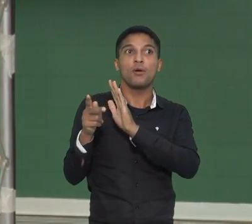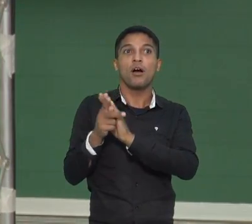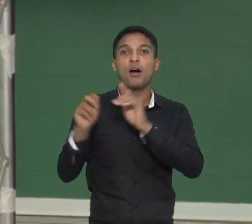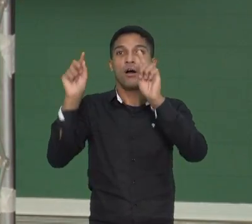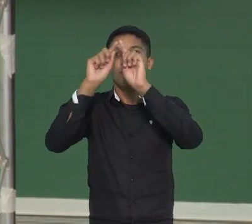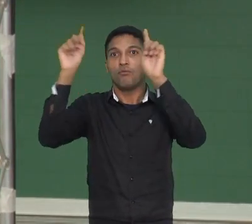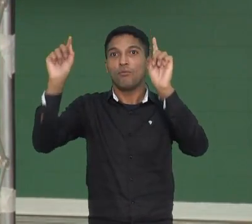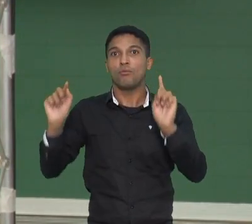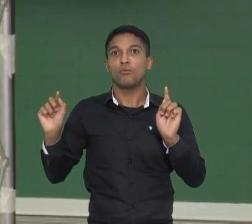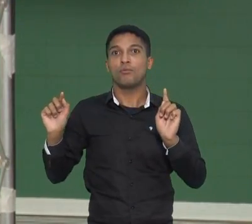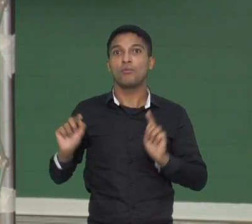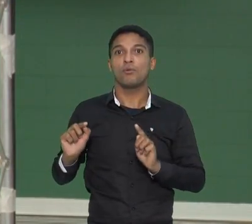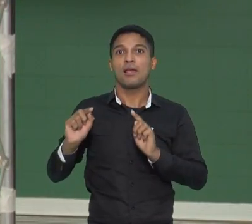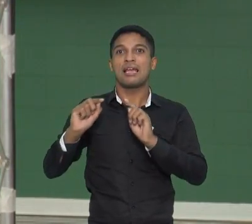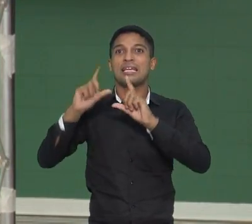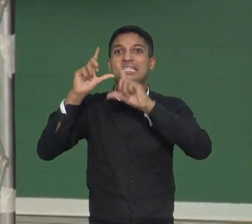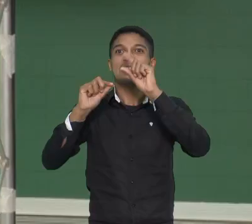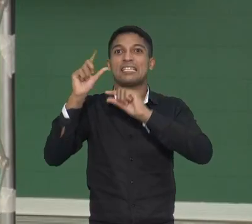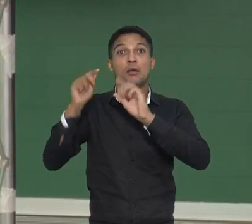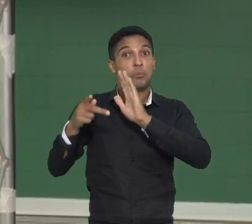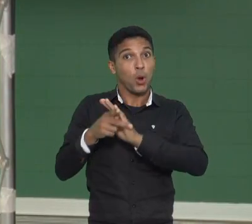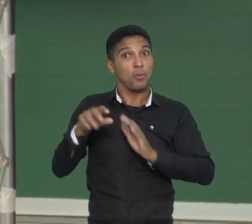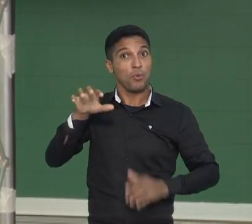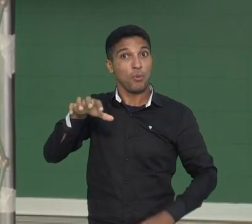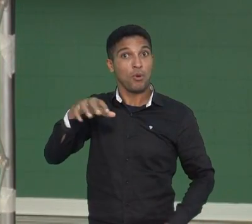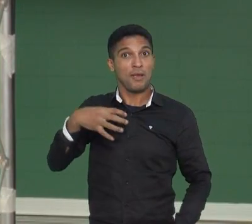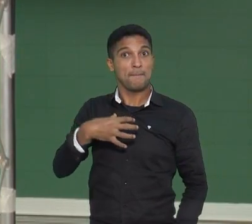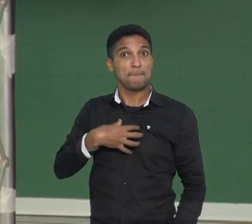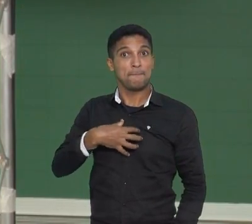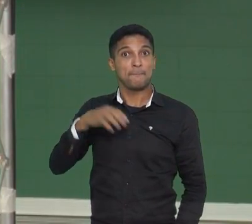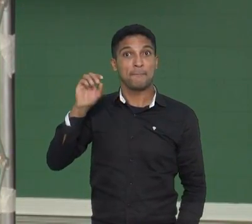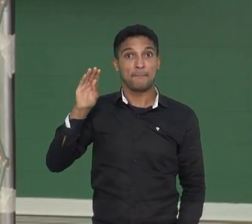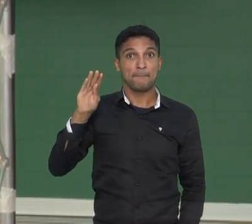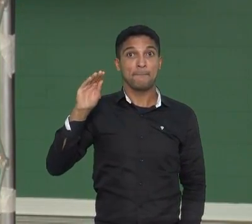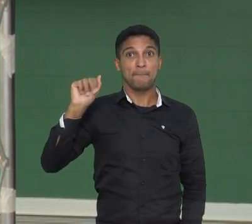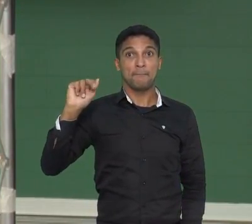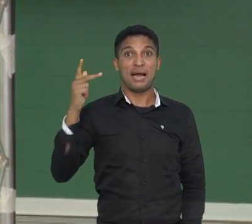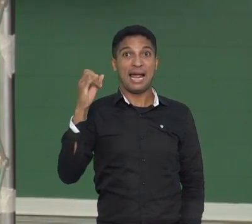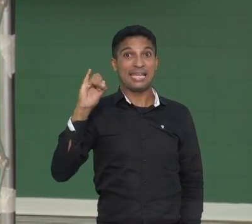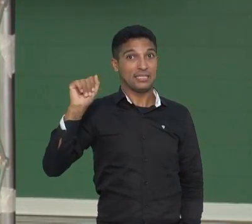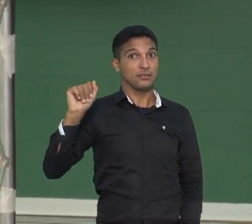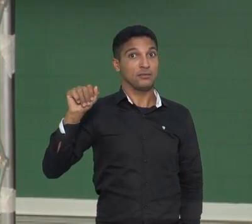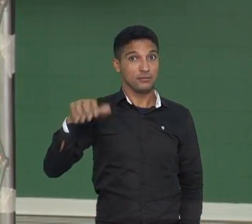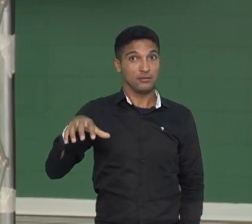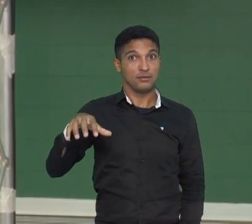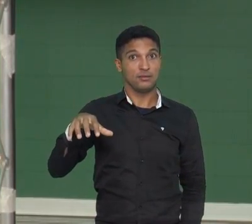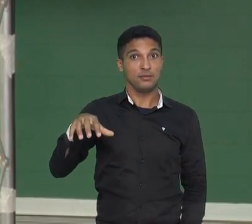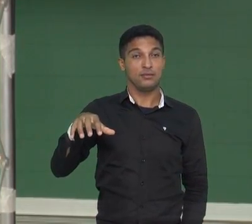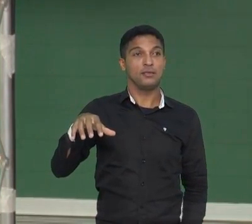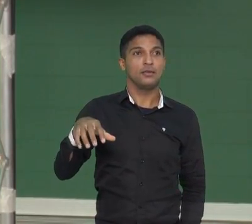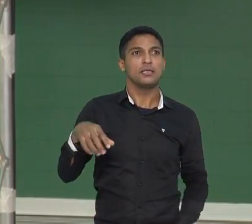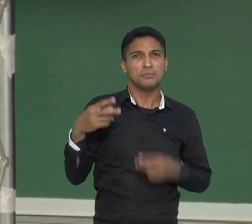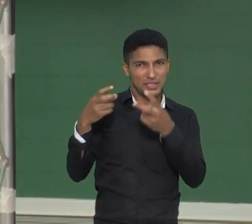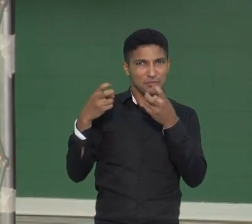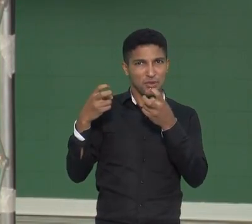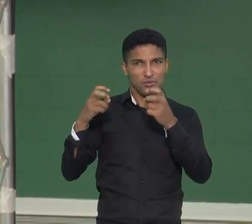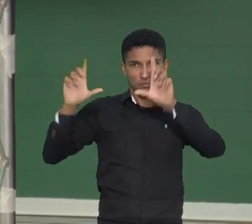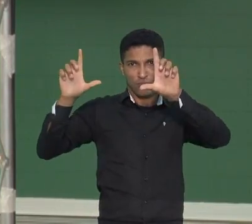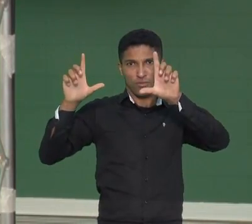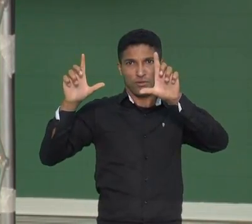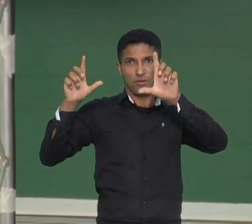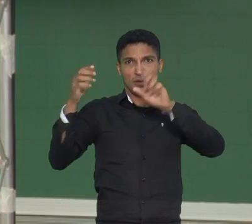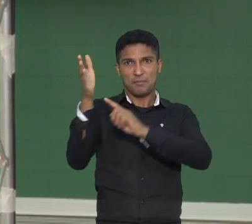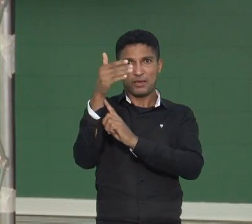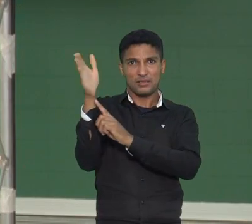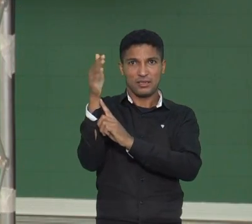aqui, tá, nós já conseguimos perceber que um dos objetivos da Conjuração Baiana